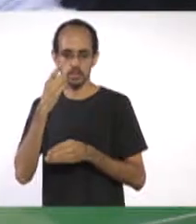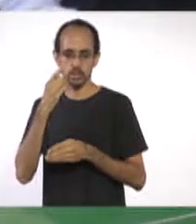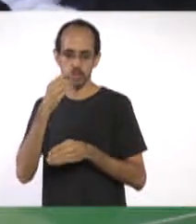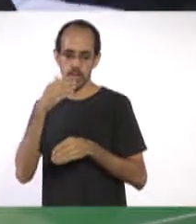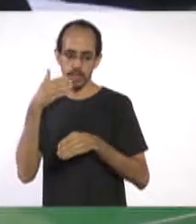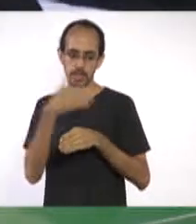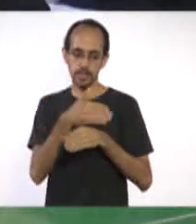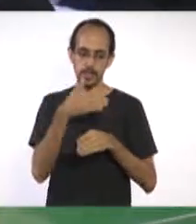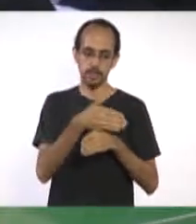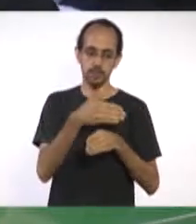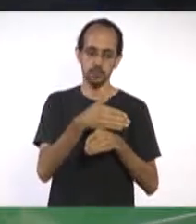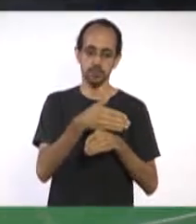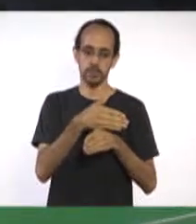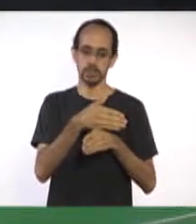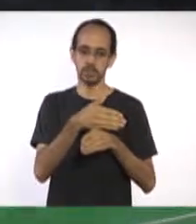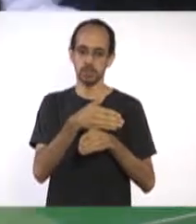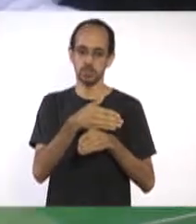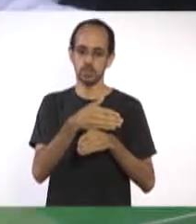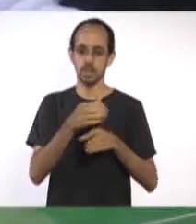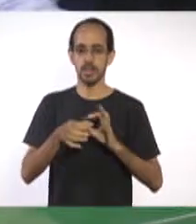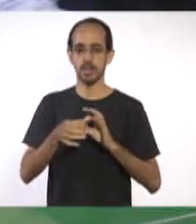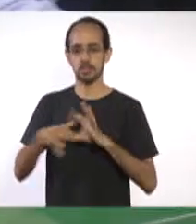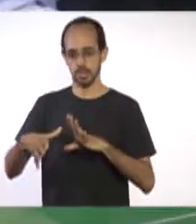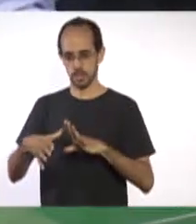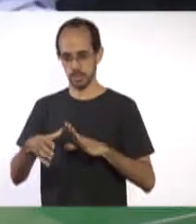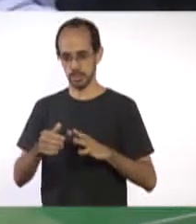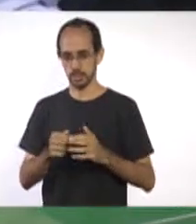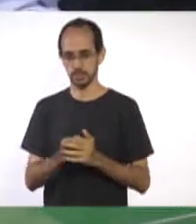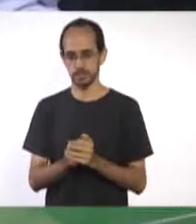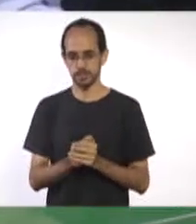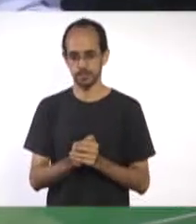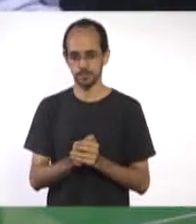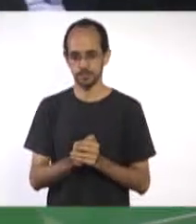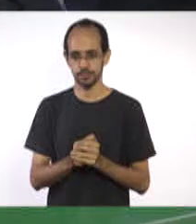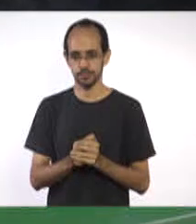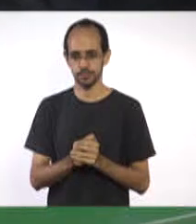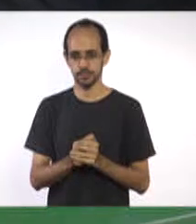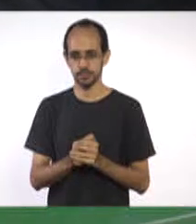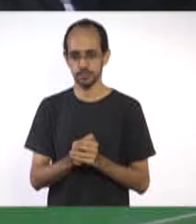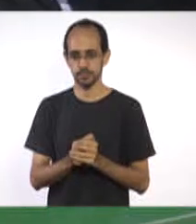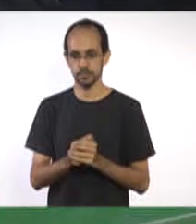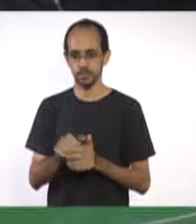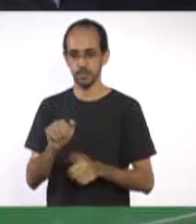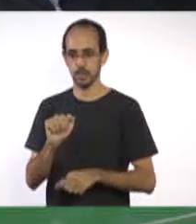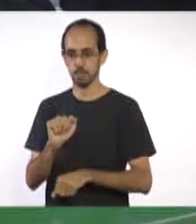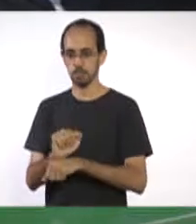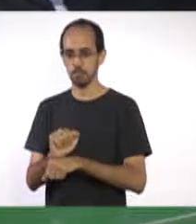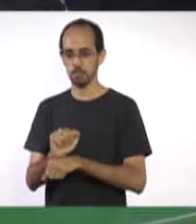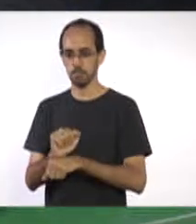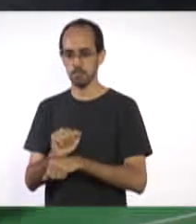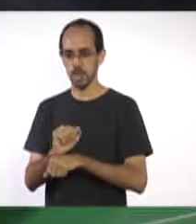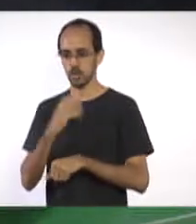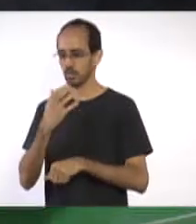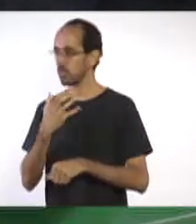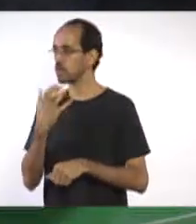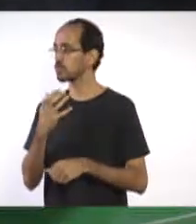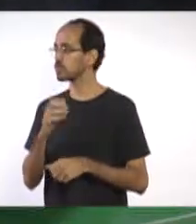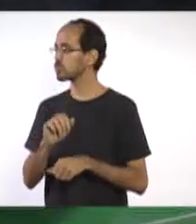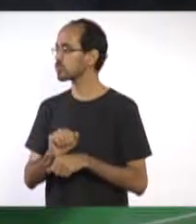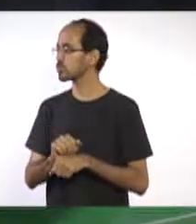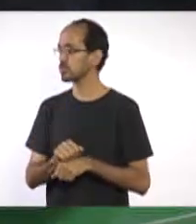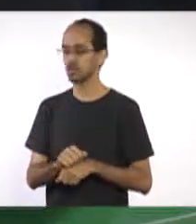independência. Agora, um outro fato que esta casa tem que estar atenta, e aí a gente não está falando de indícios, a gente está falando